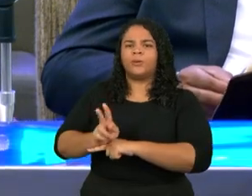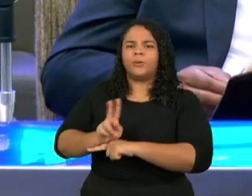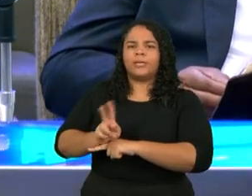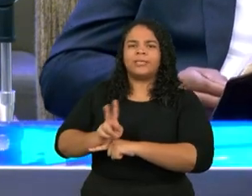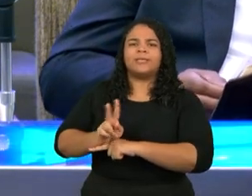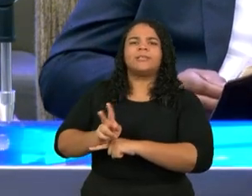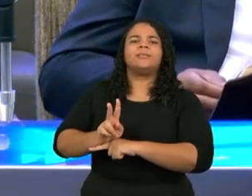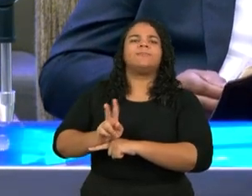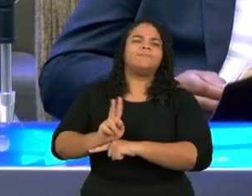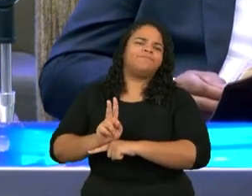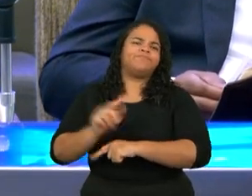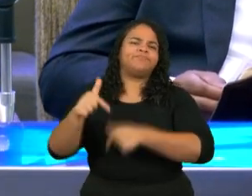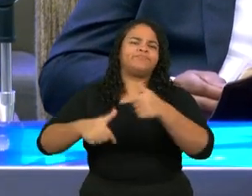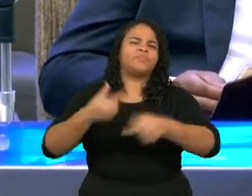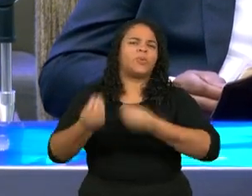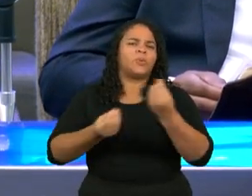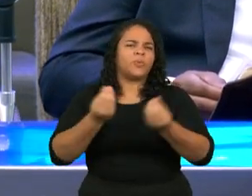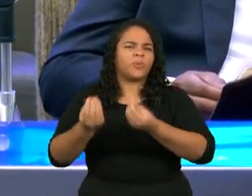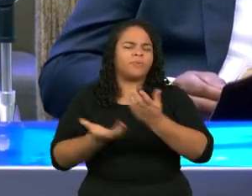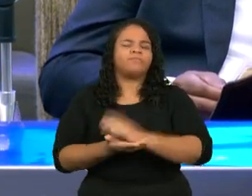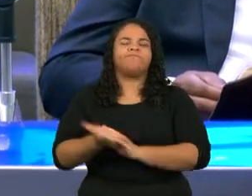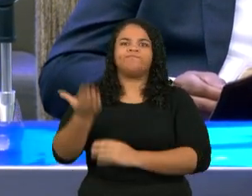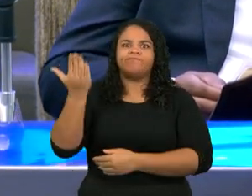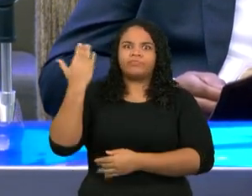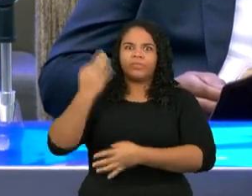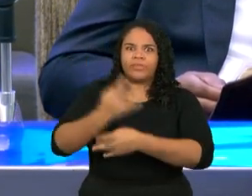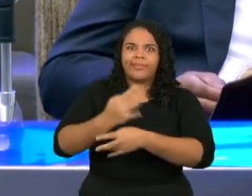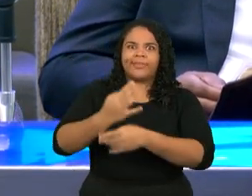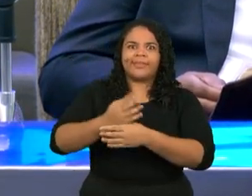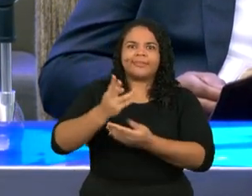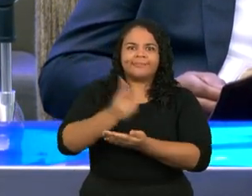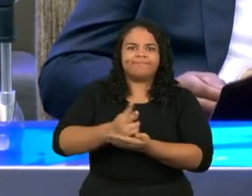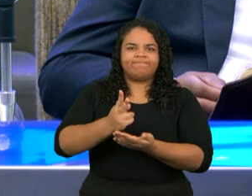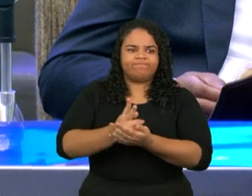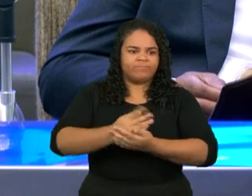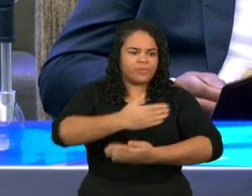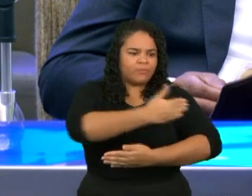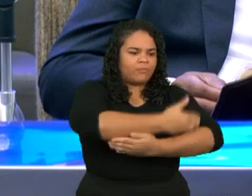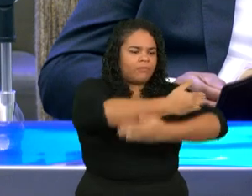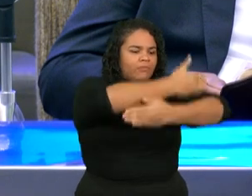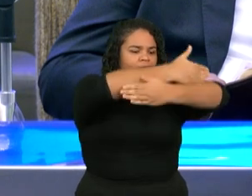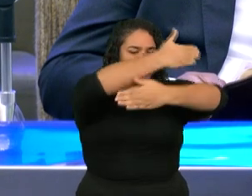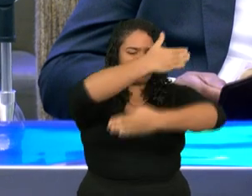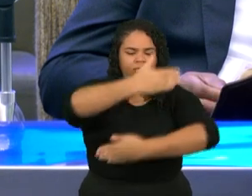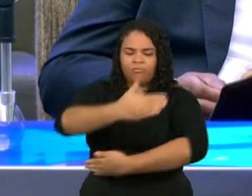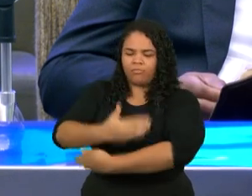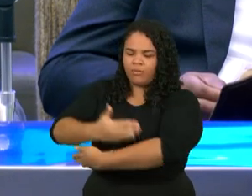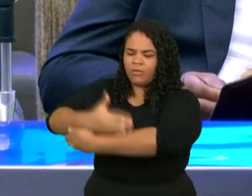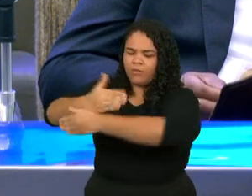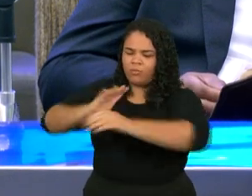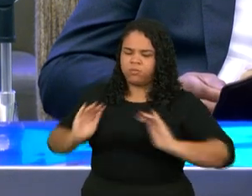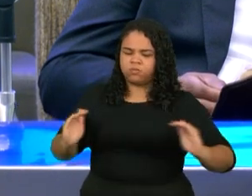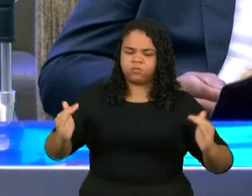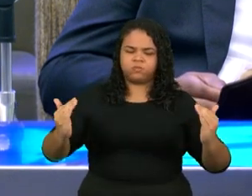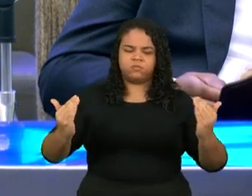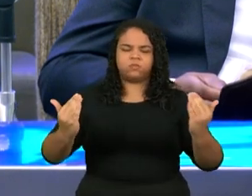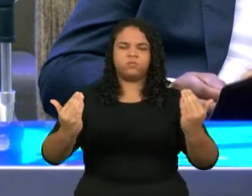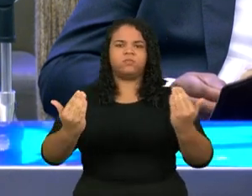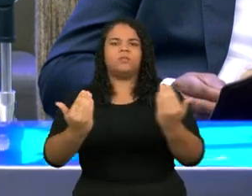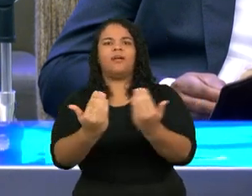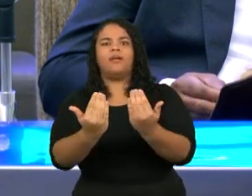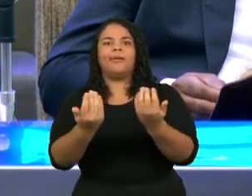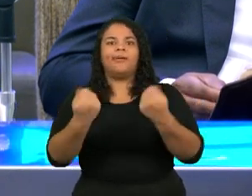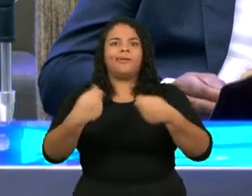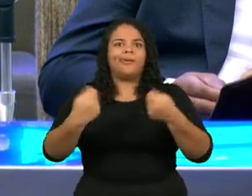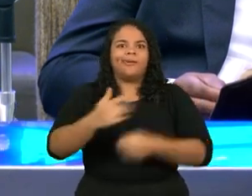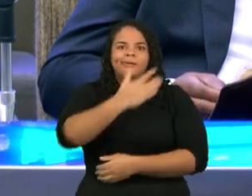tinha um portão e para evitar que o inimigo pegasse de surpresa